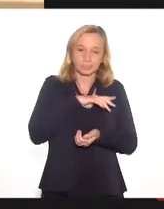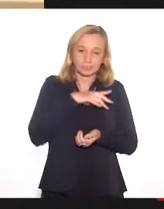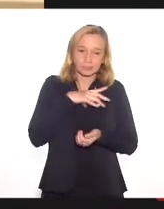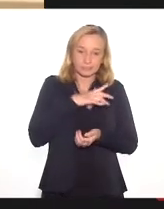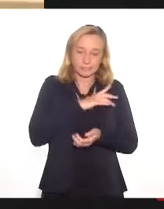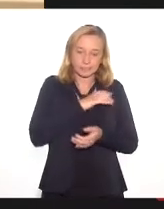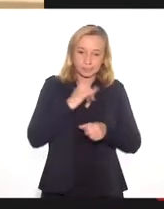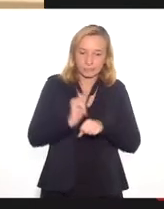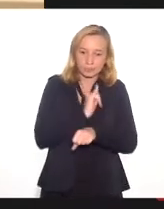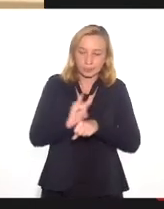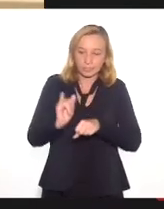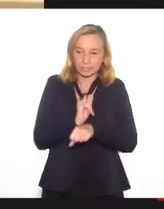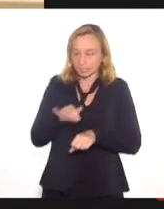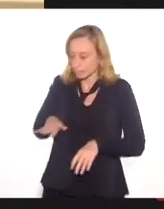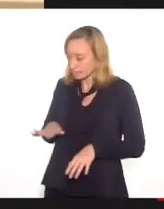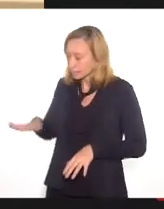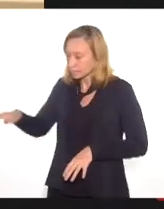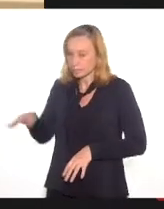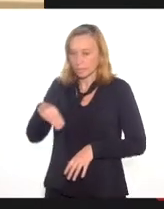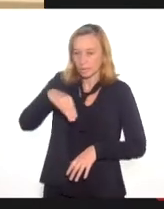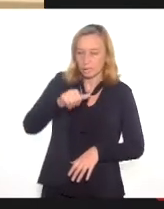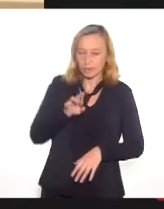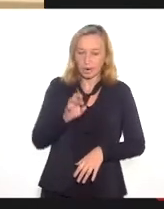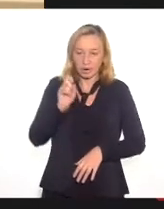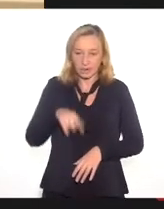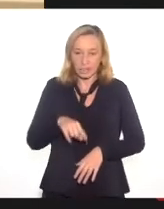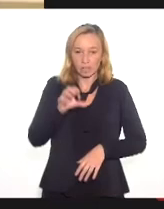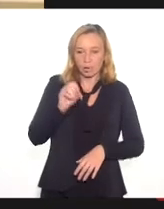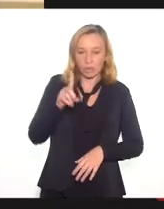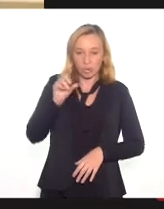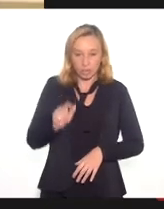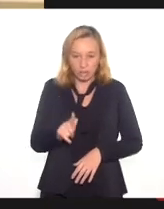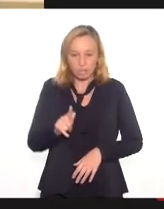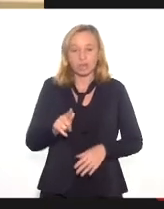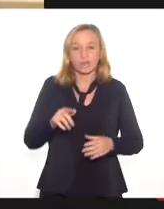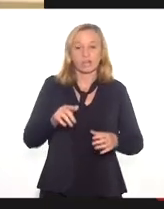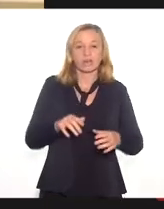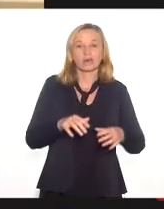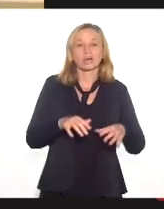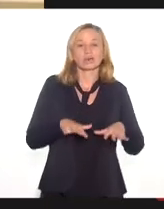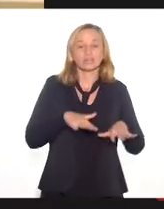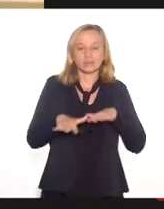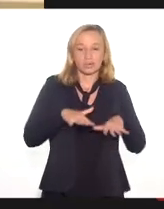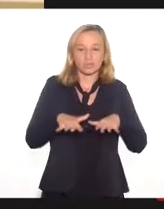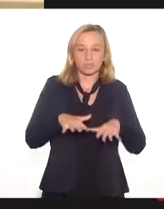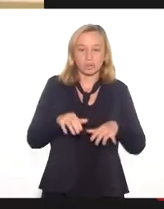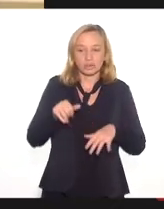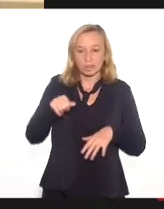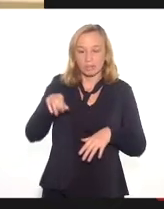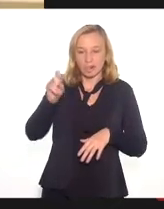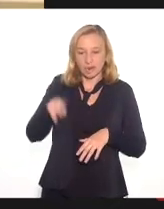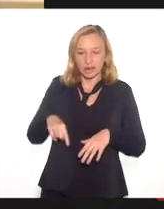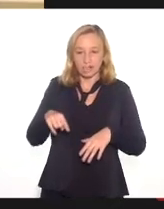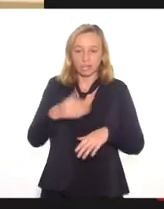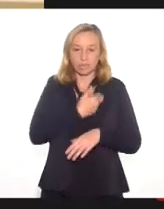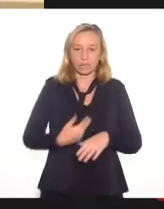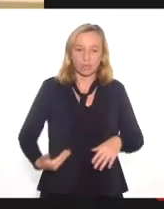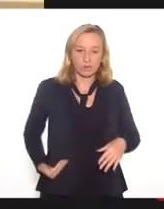partir da Favela da Maré, através da ONG, Redes de Desenvolvimento da Maré, e o governo do Estado será uma cozinha